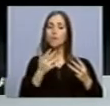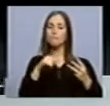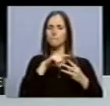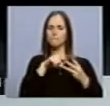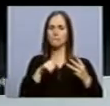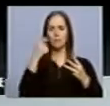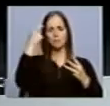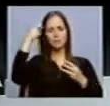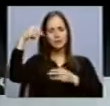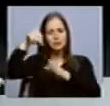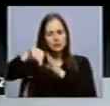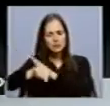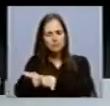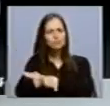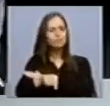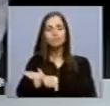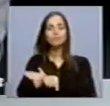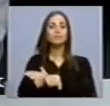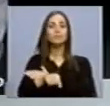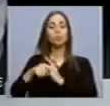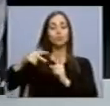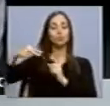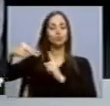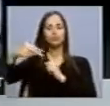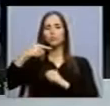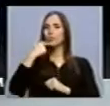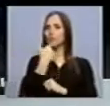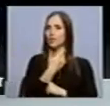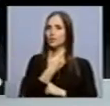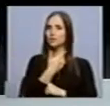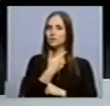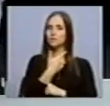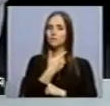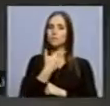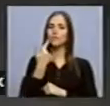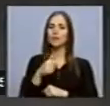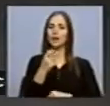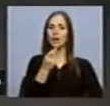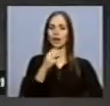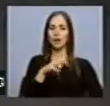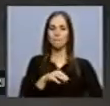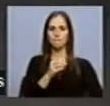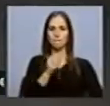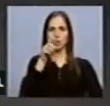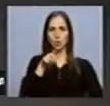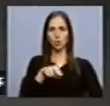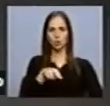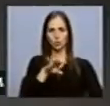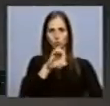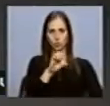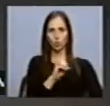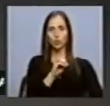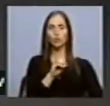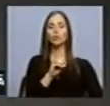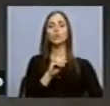encontrou. Basicamente a Juno indica-nos que existe uma zona muito, muito densa de amónio, na zona equatorial, precisamente,